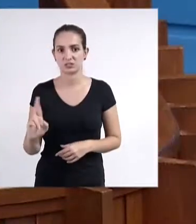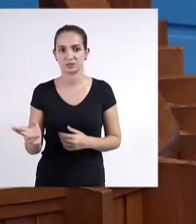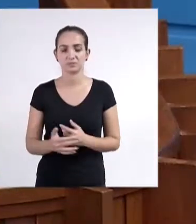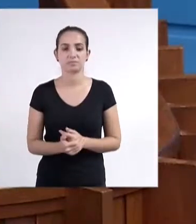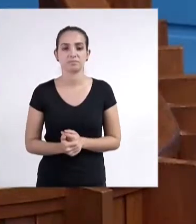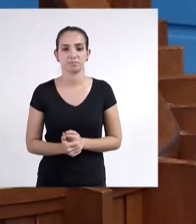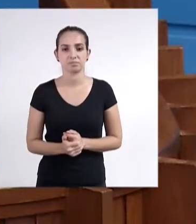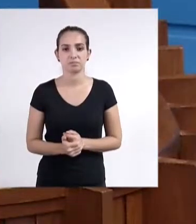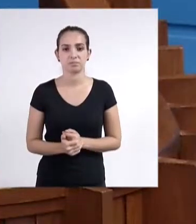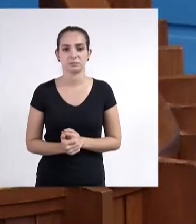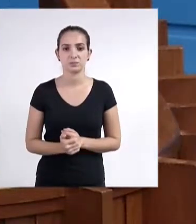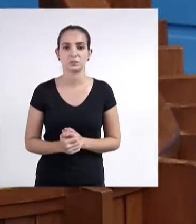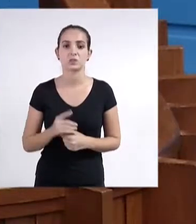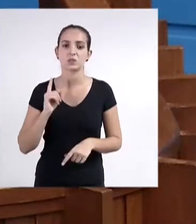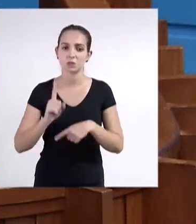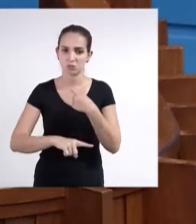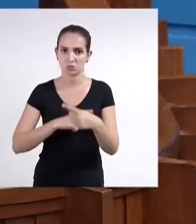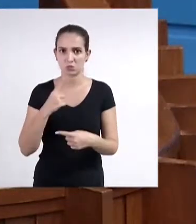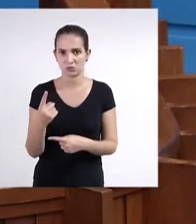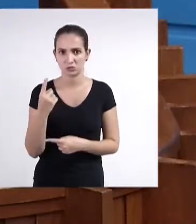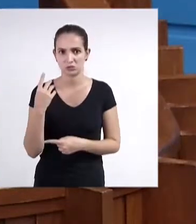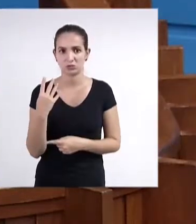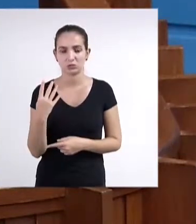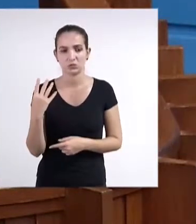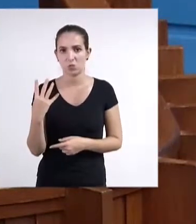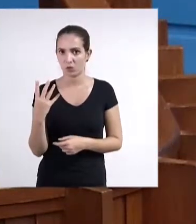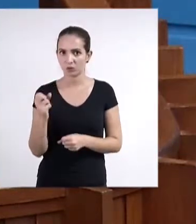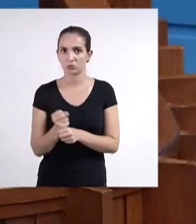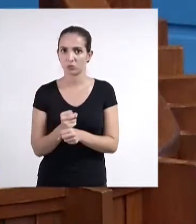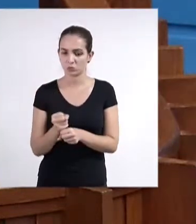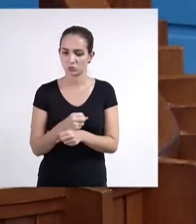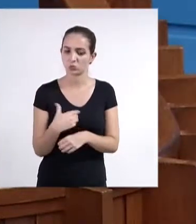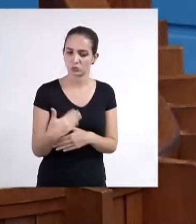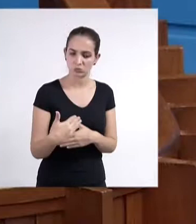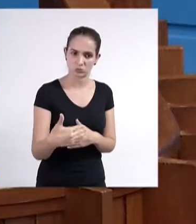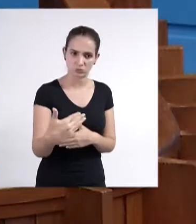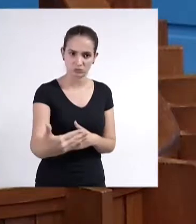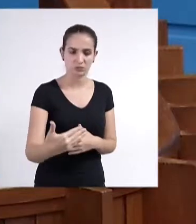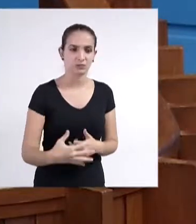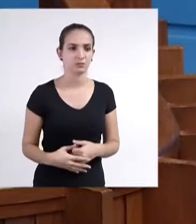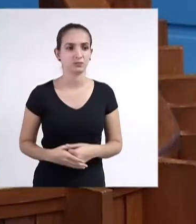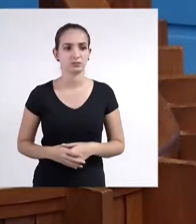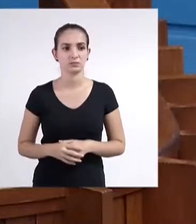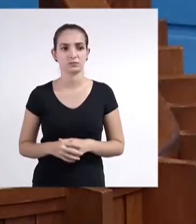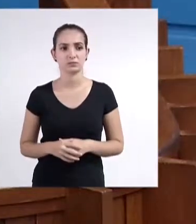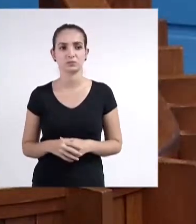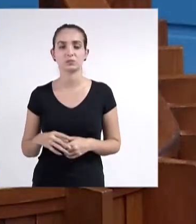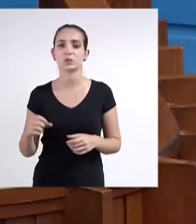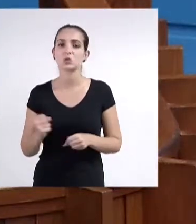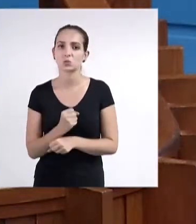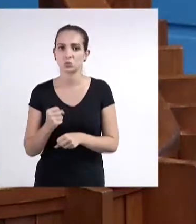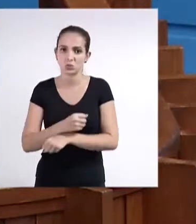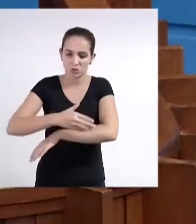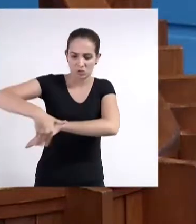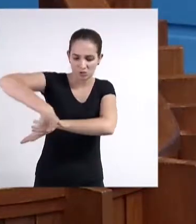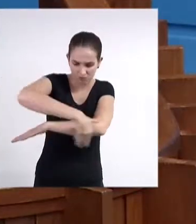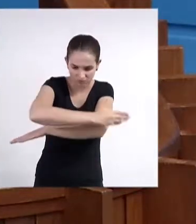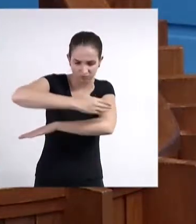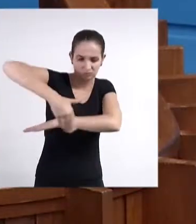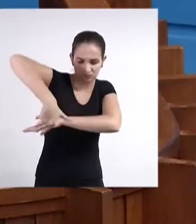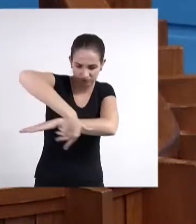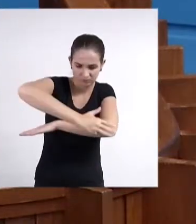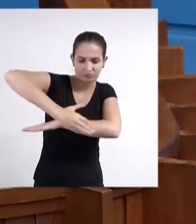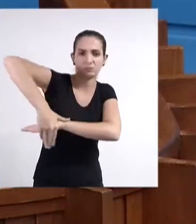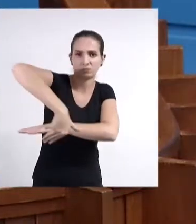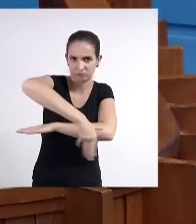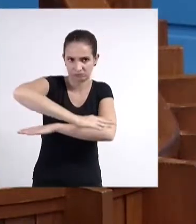Passados mais de 4 anos, desde a duplicação, a assinatura do